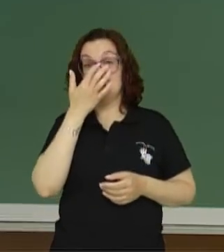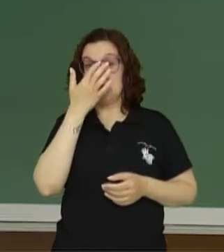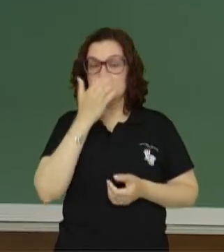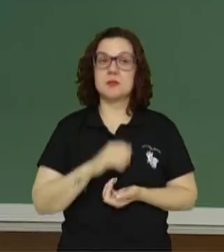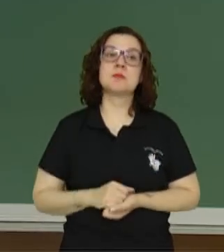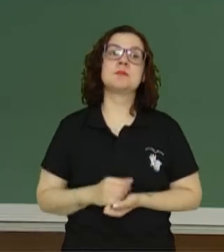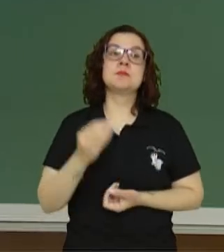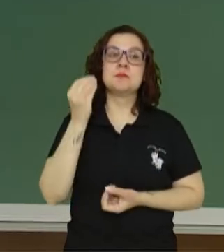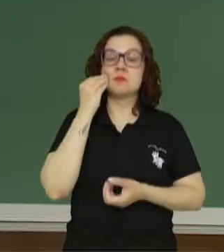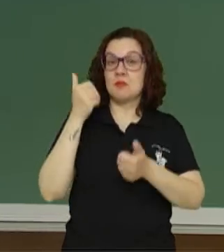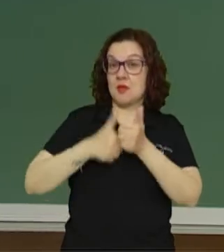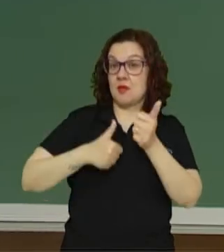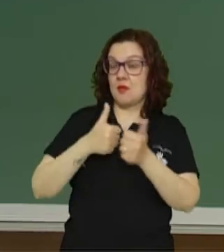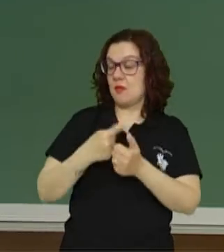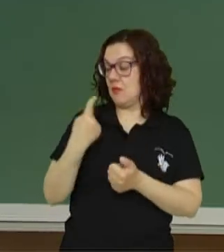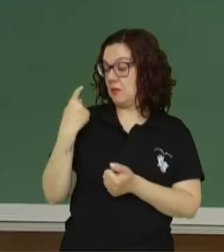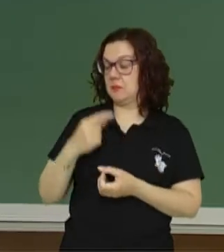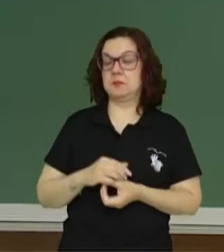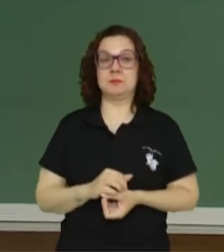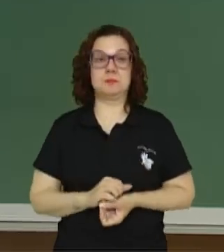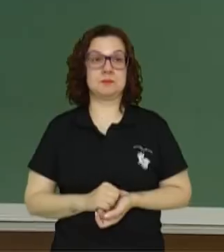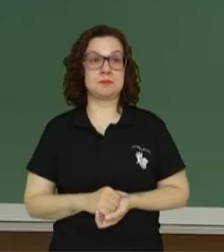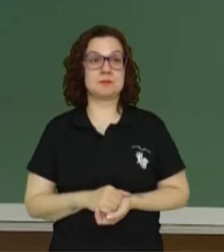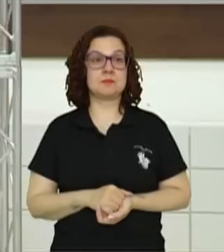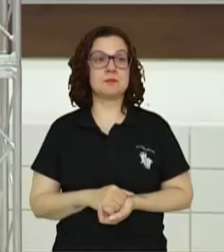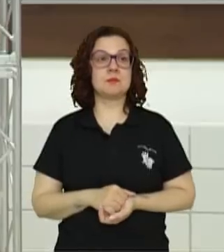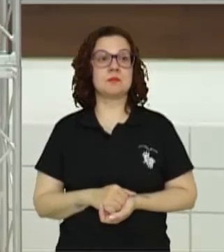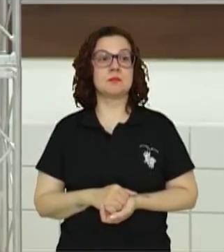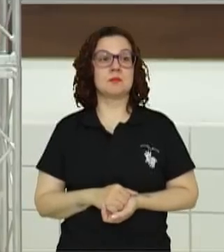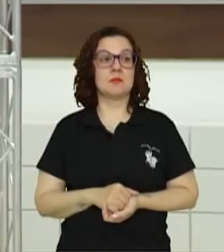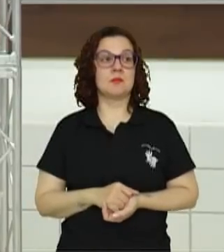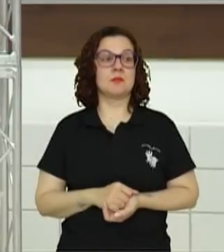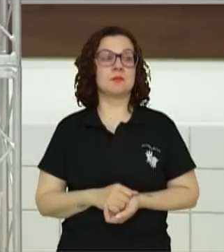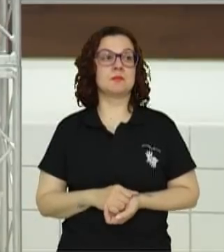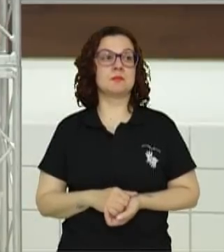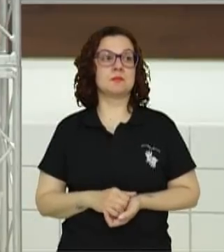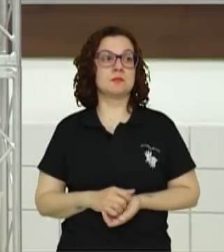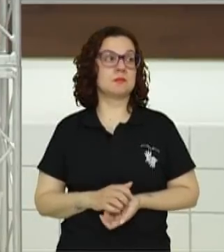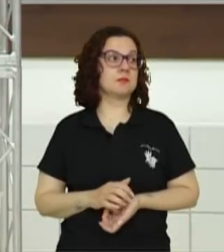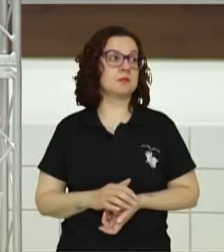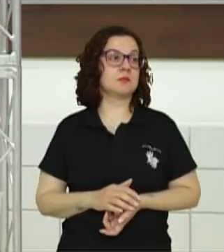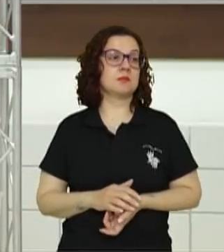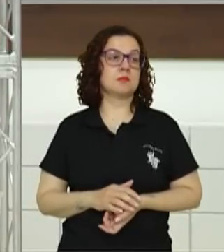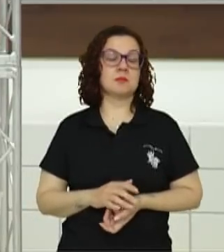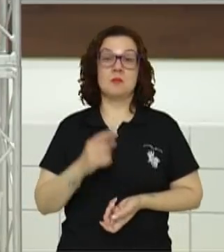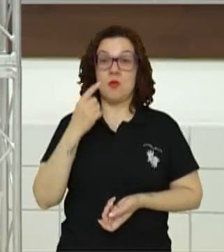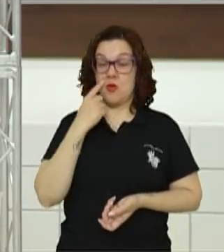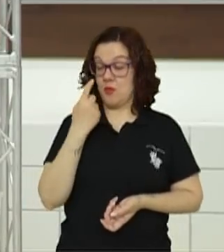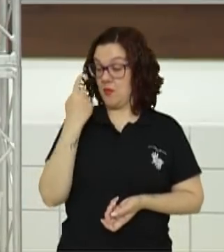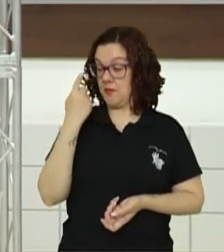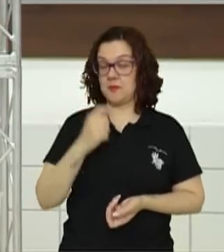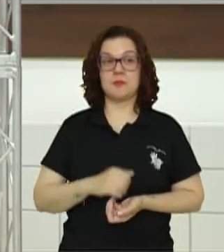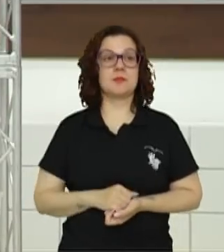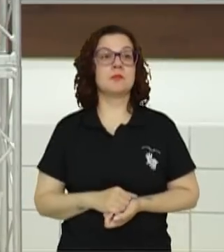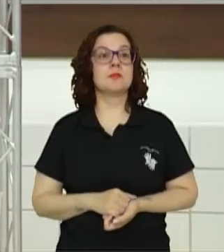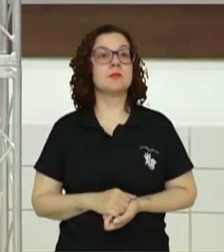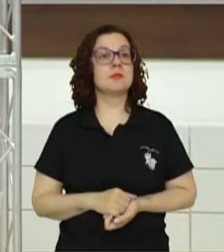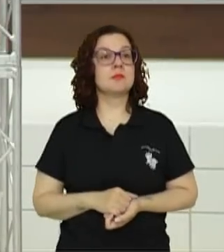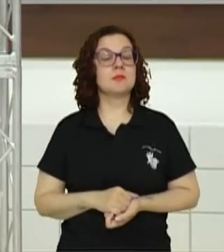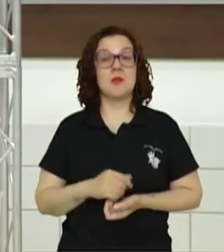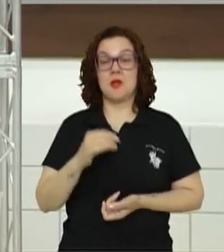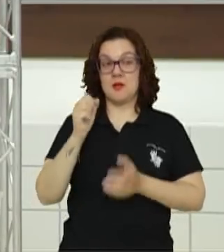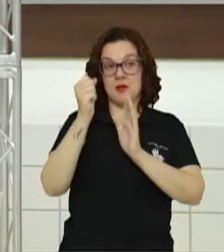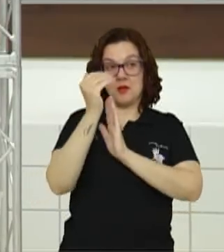Vamos resolver esse primeiro no quadro. Vamos lá, eu vou fazer com vocês. Então eu tenho, dado pelo